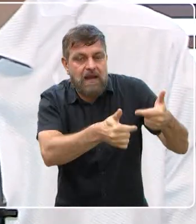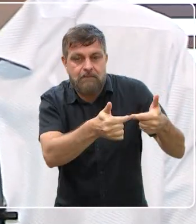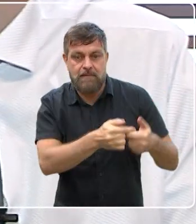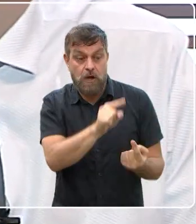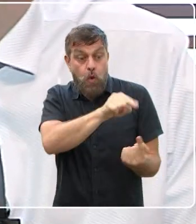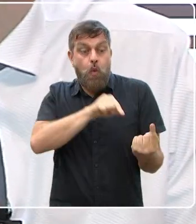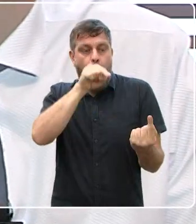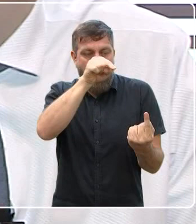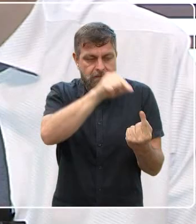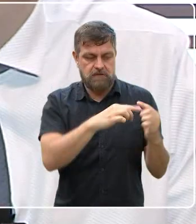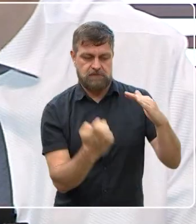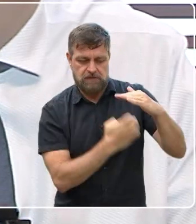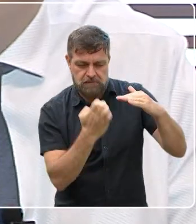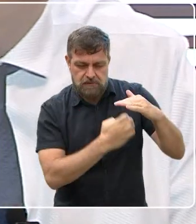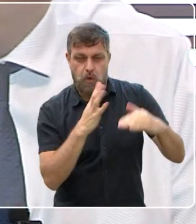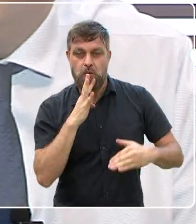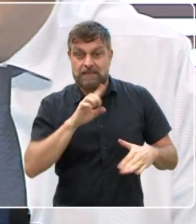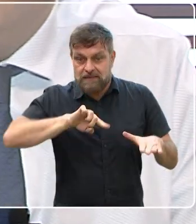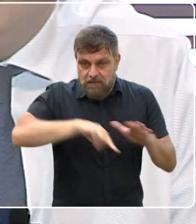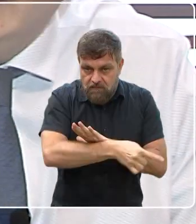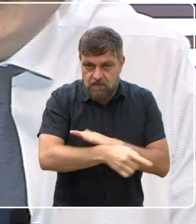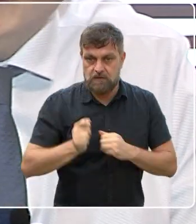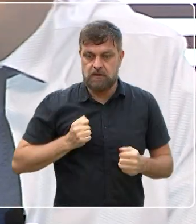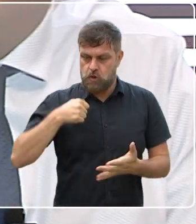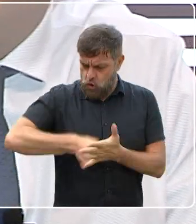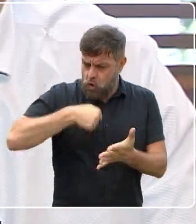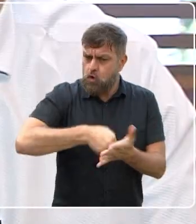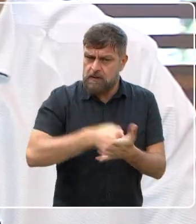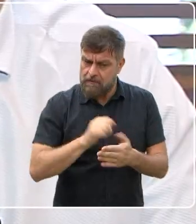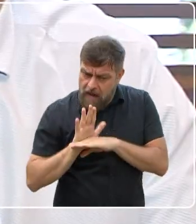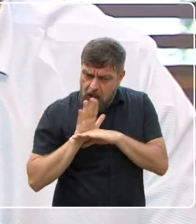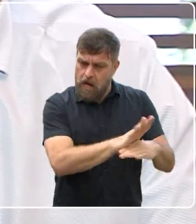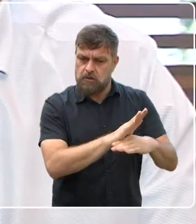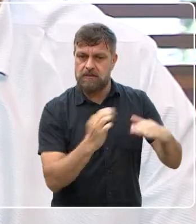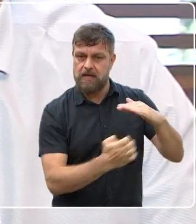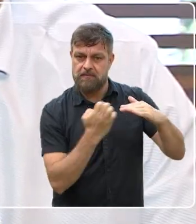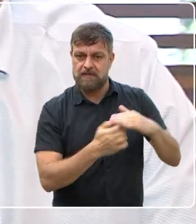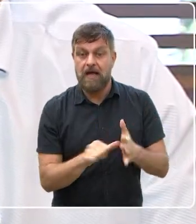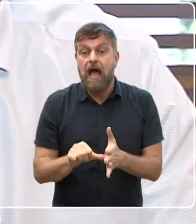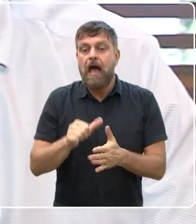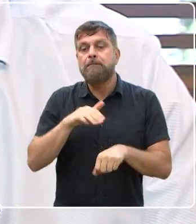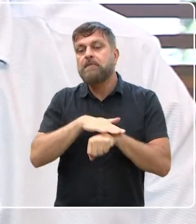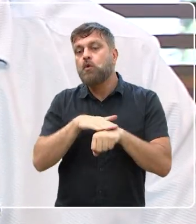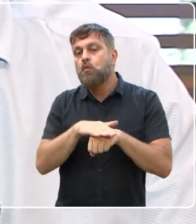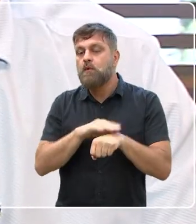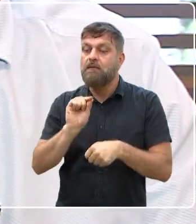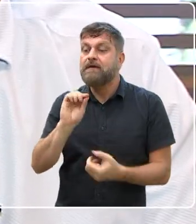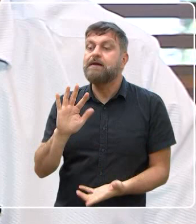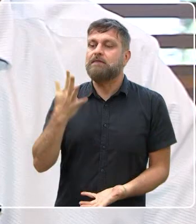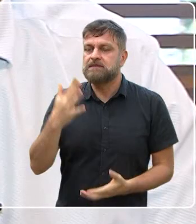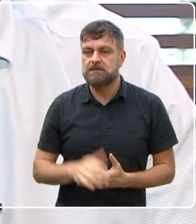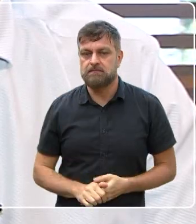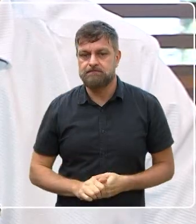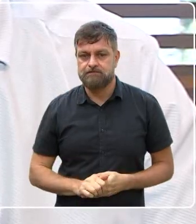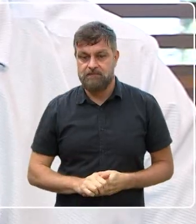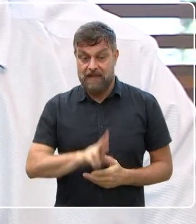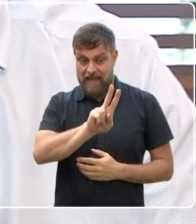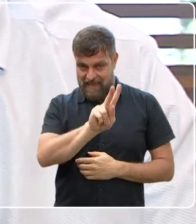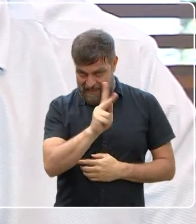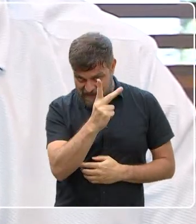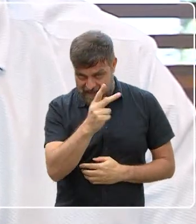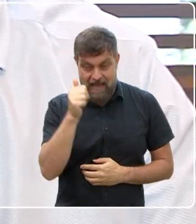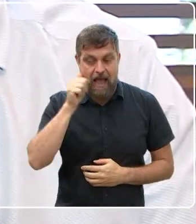o fim da empresa e defender os interesses daquilo. E essa primeira conversa? A primeira conversa que eu tive foi com a